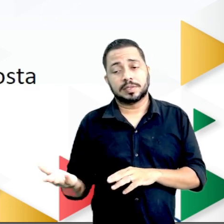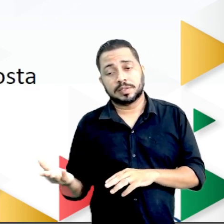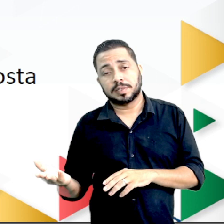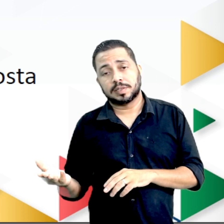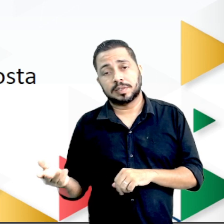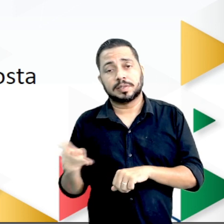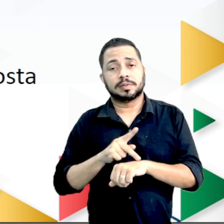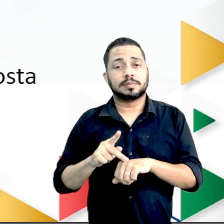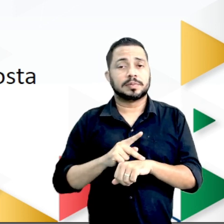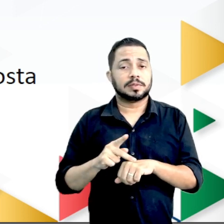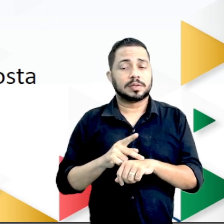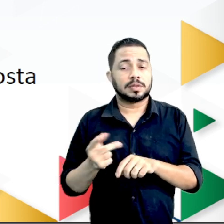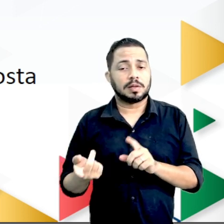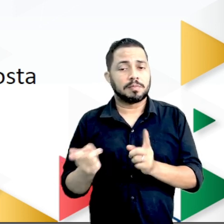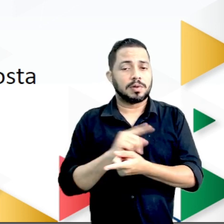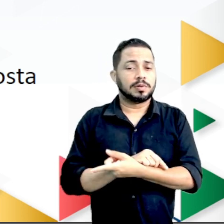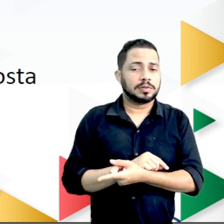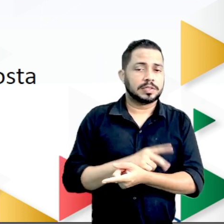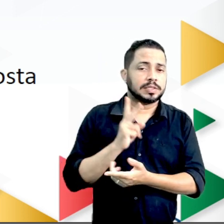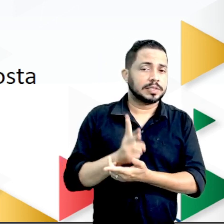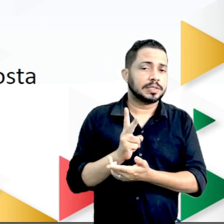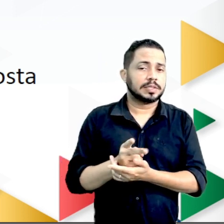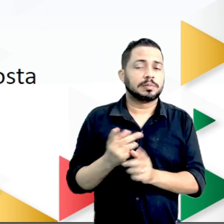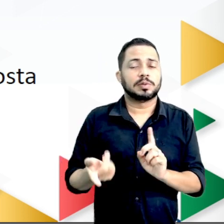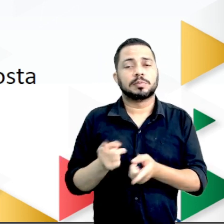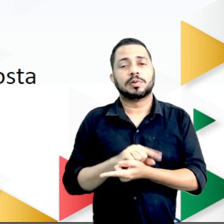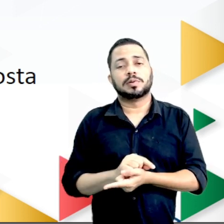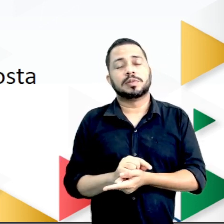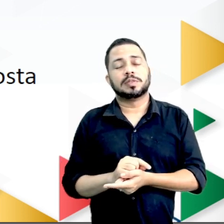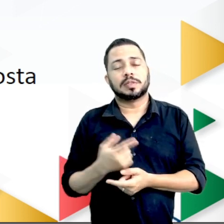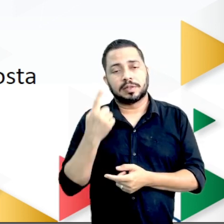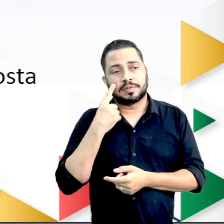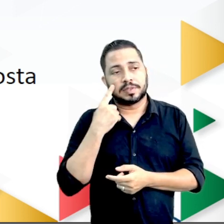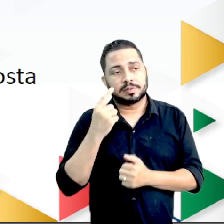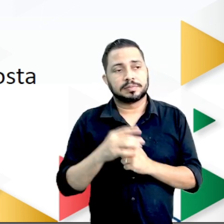cor preta oposta. Sempre oposta, ó. Tá vendo o